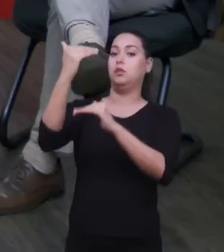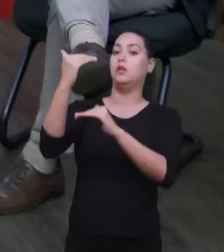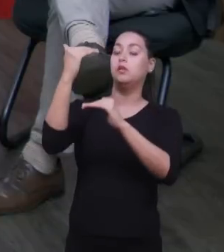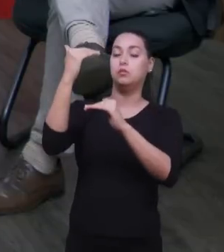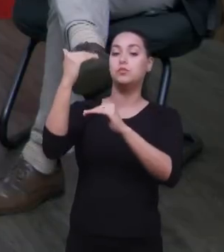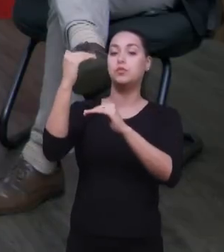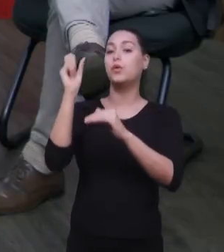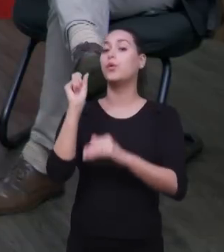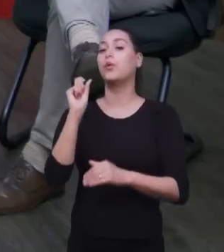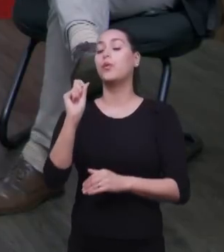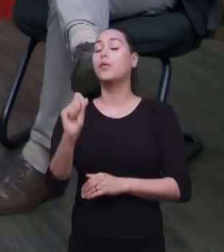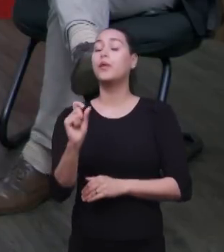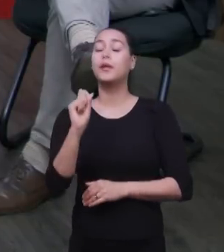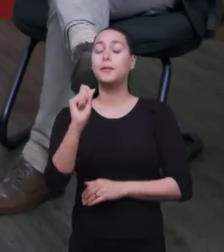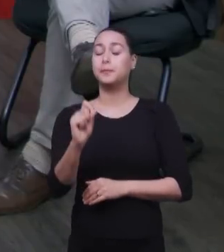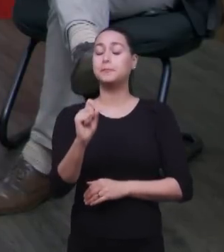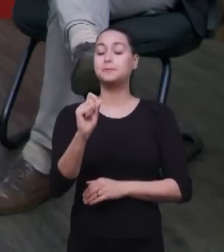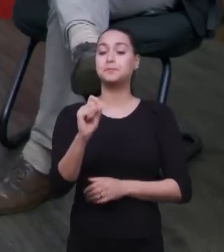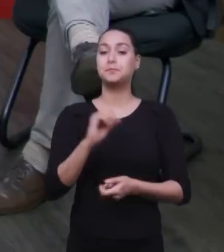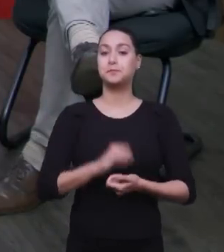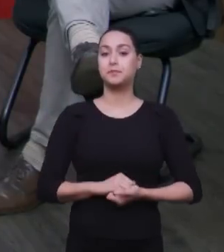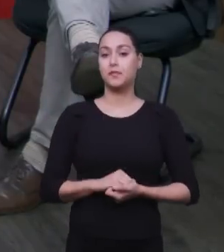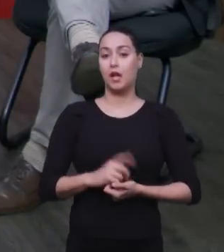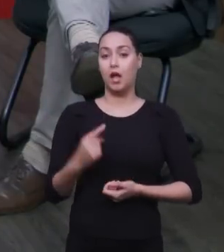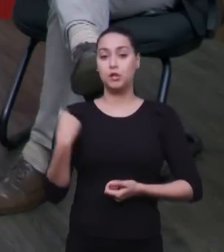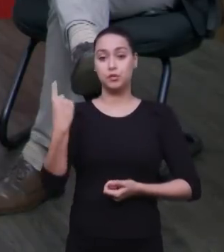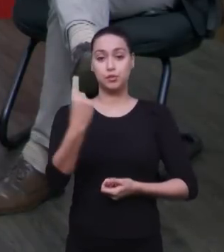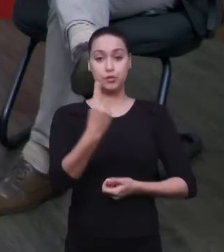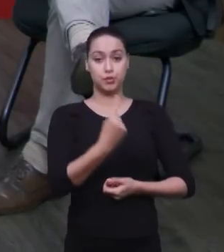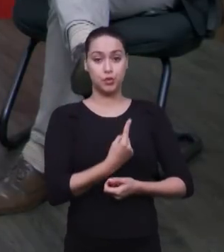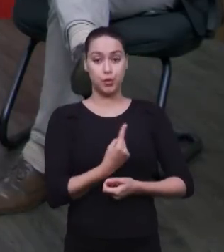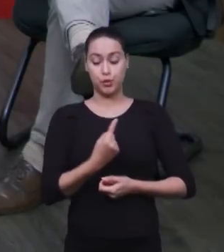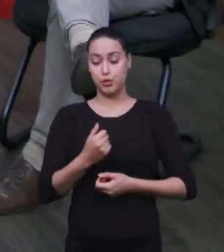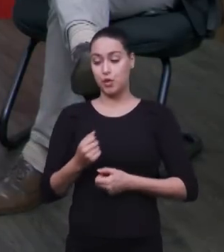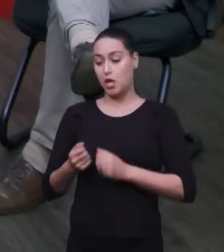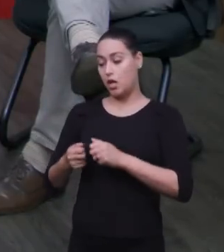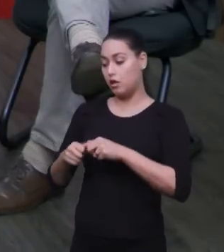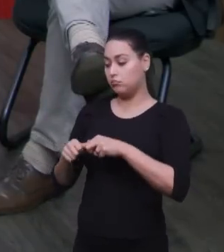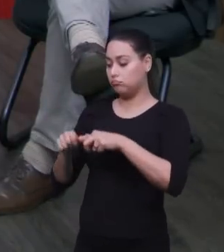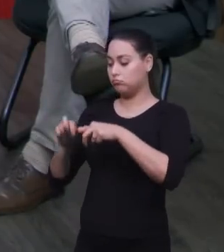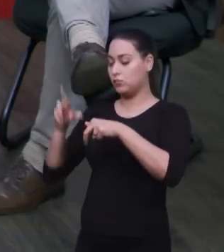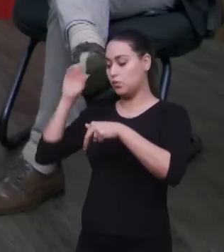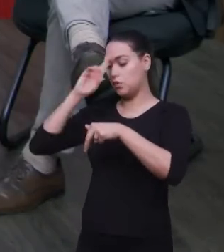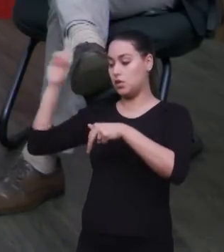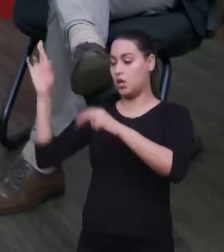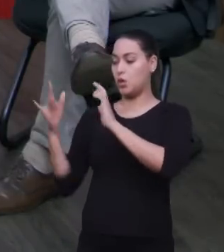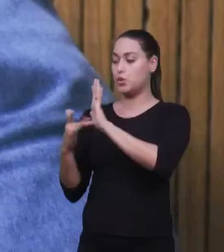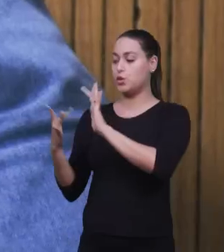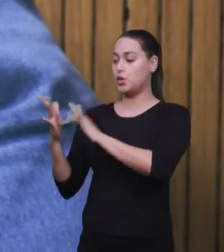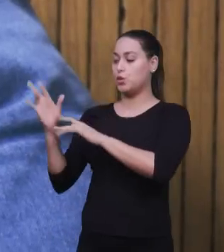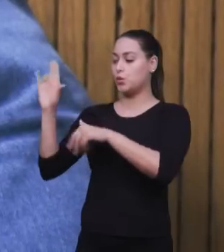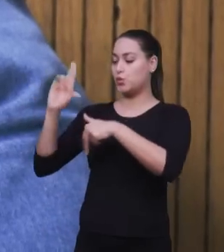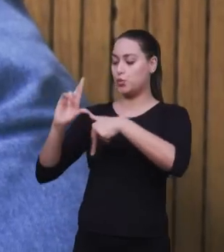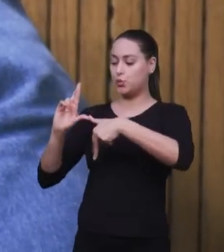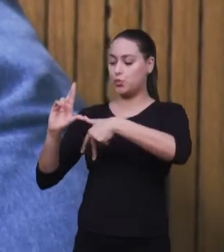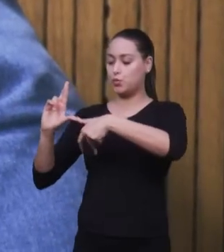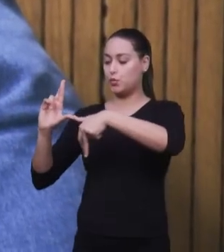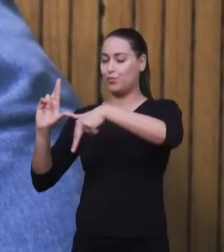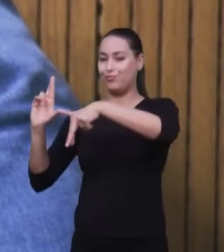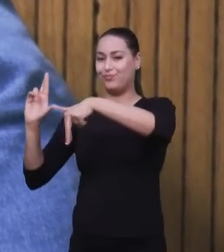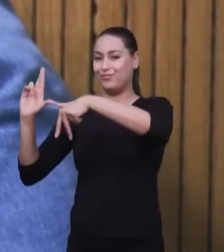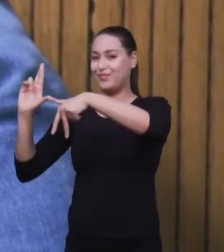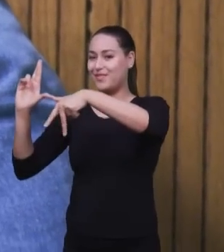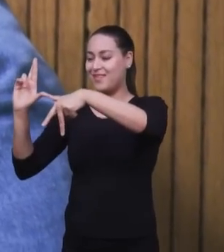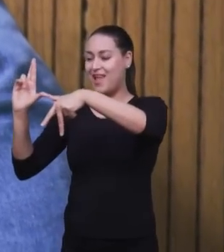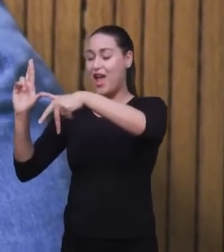de nível, é que à medida que nós andamos com Jesus, a nossa fé vai crescendo.